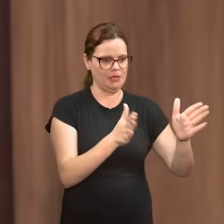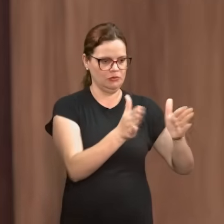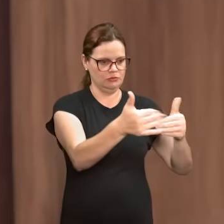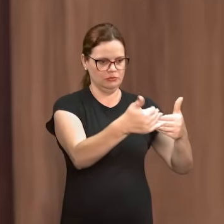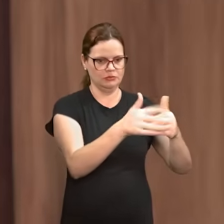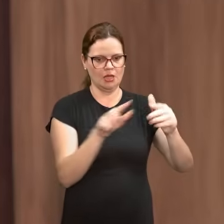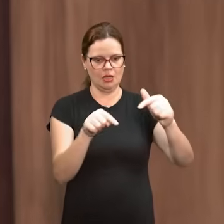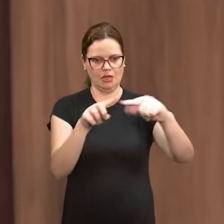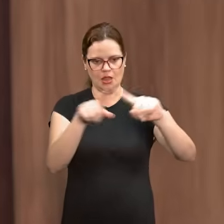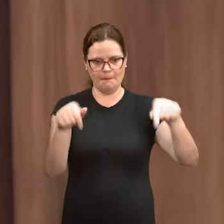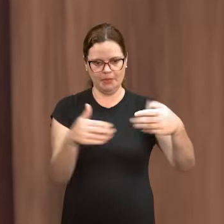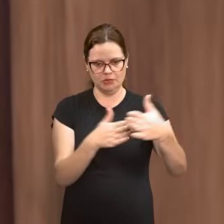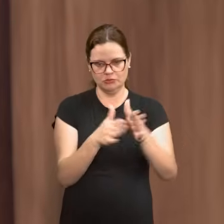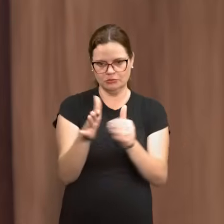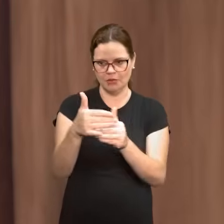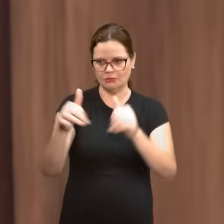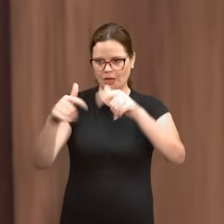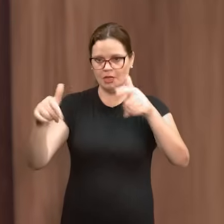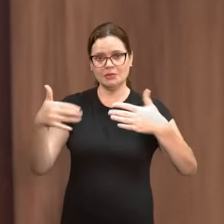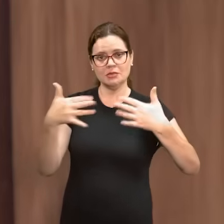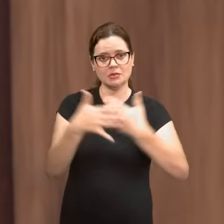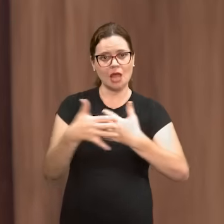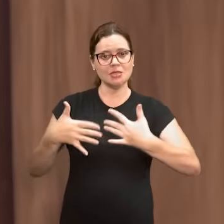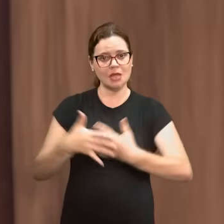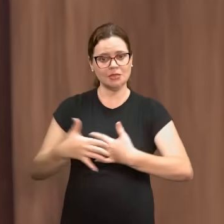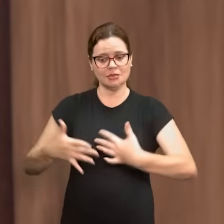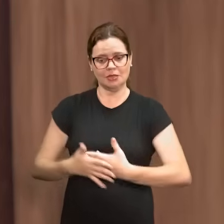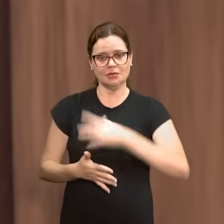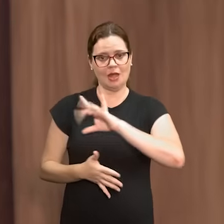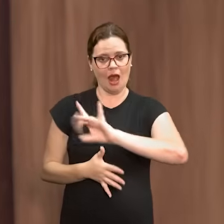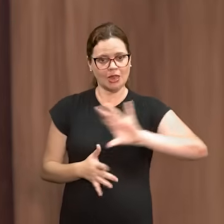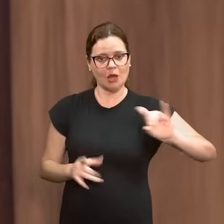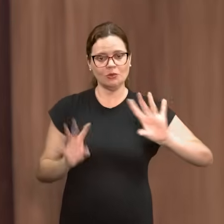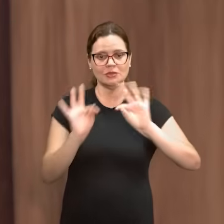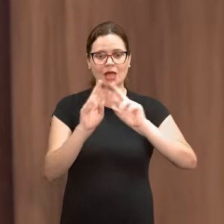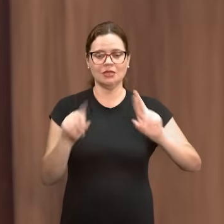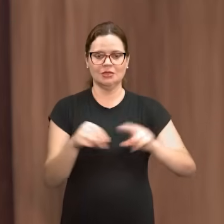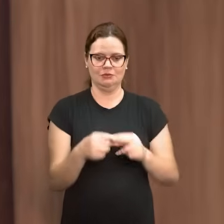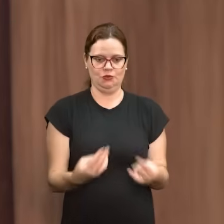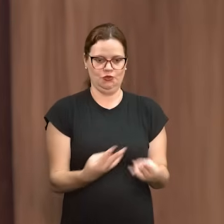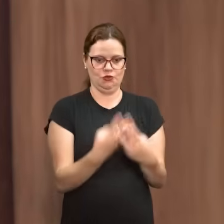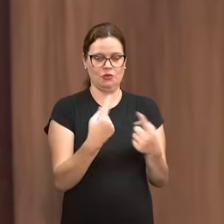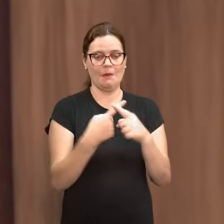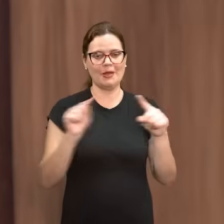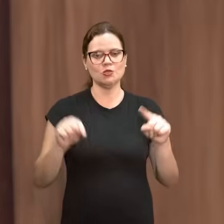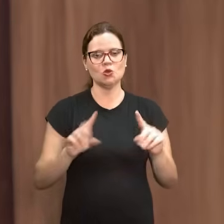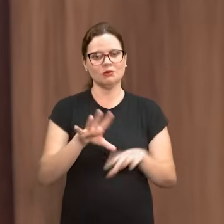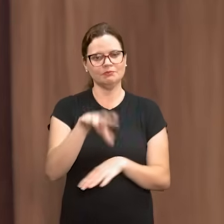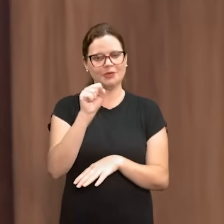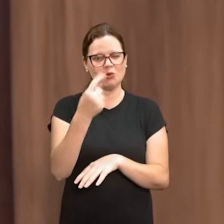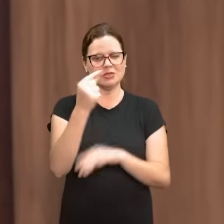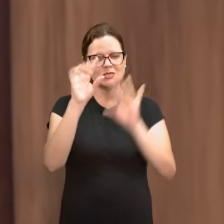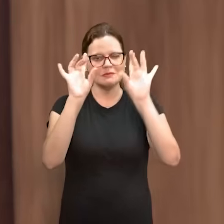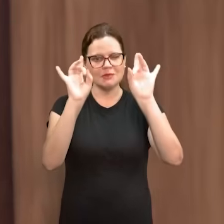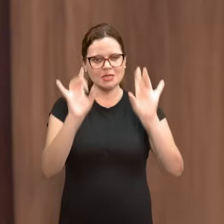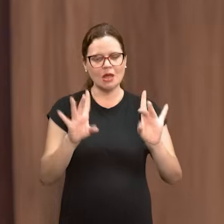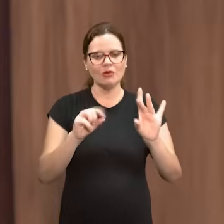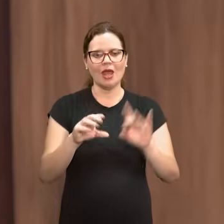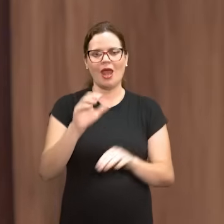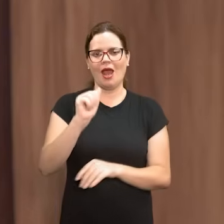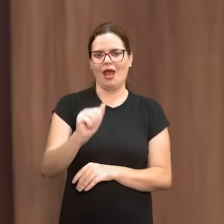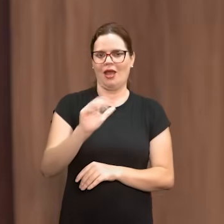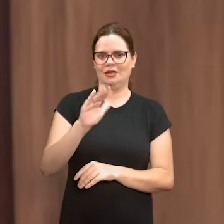deu a Judá. O capítulo, a parte especial aqui é a filha de Caleb, Axa, que depois